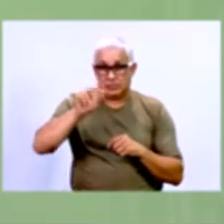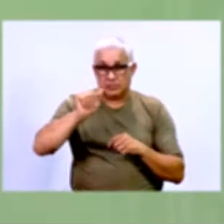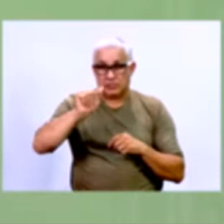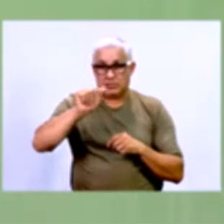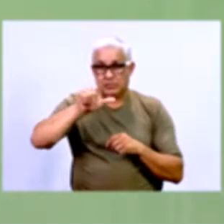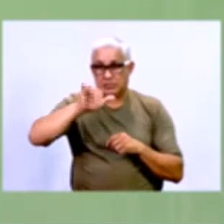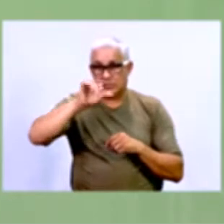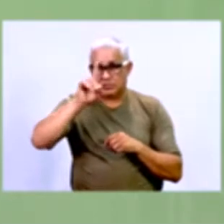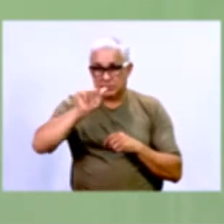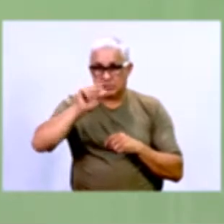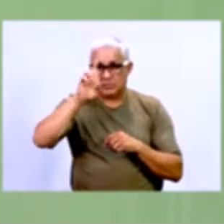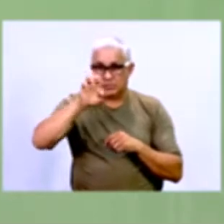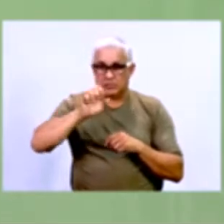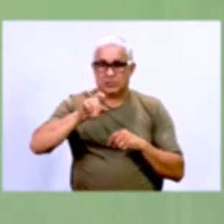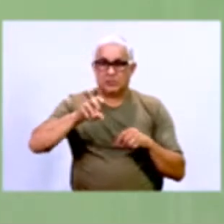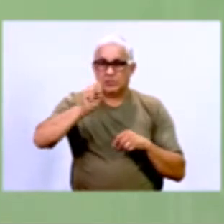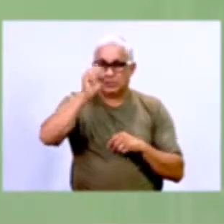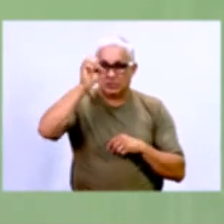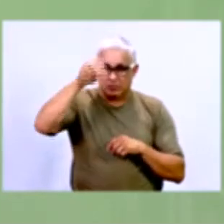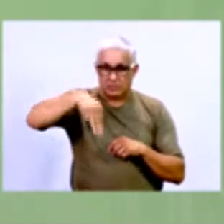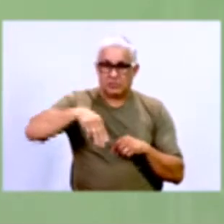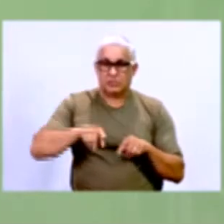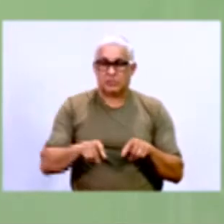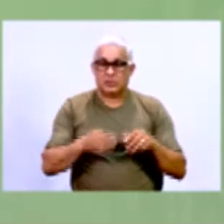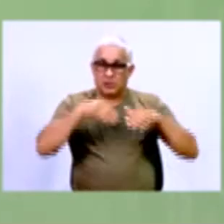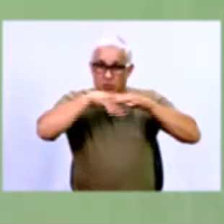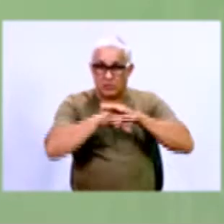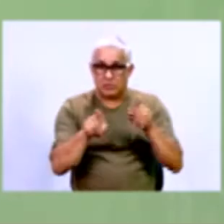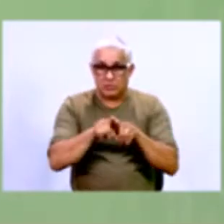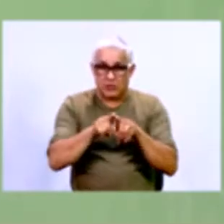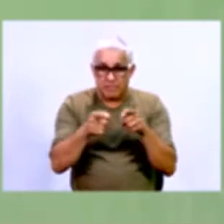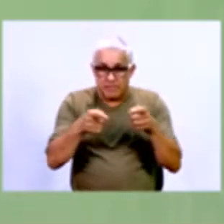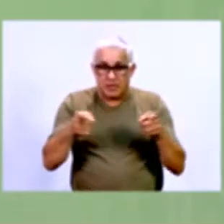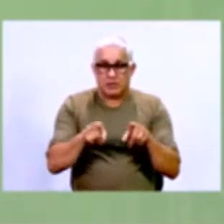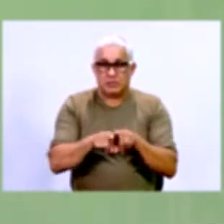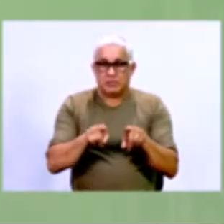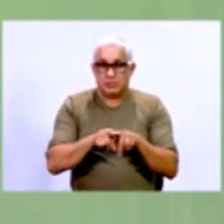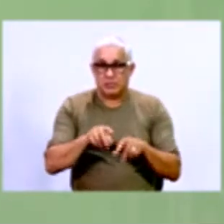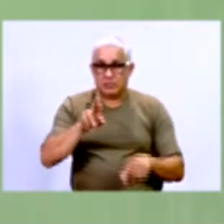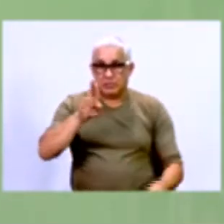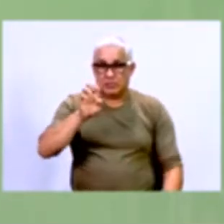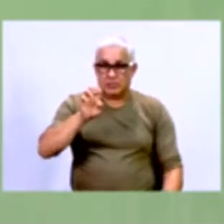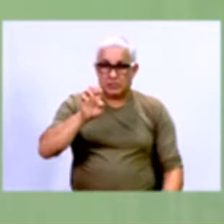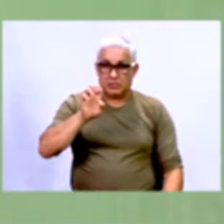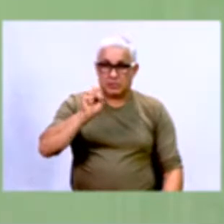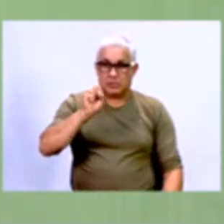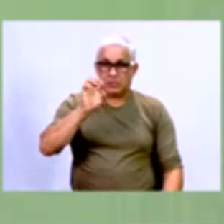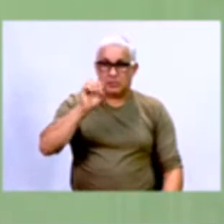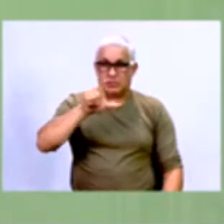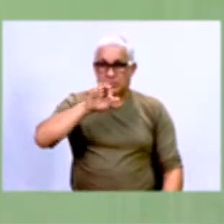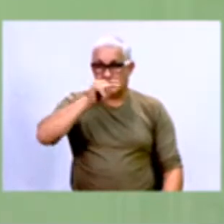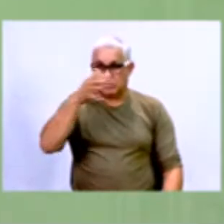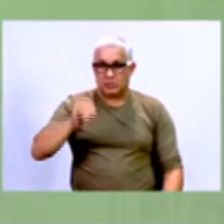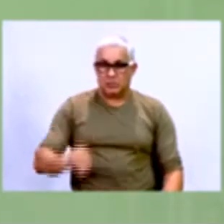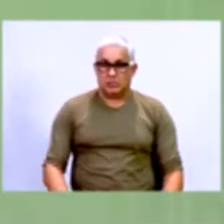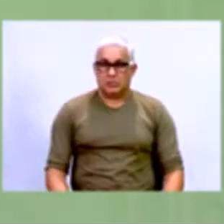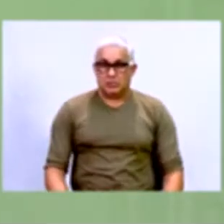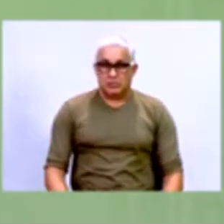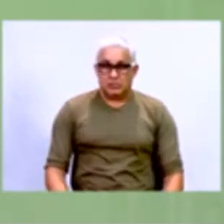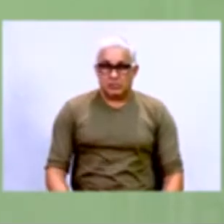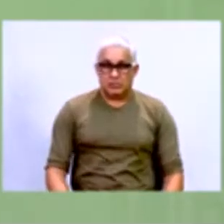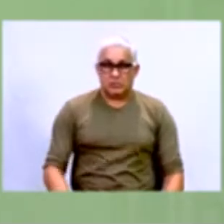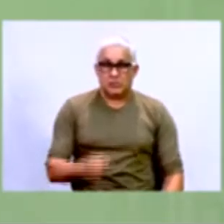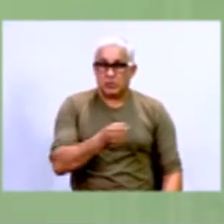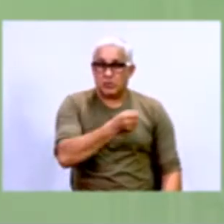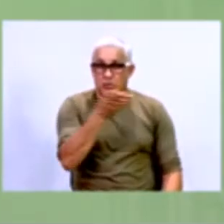som armazenado e o seu tamanho. São eles a resolução, ou seja,